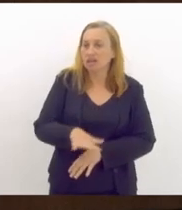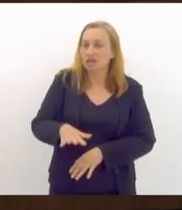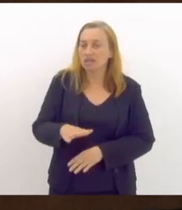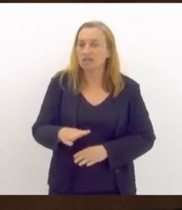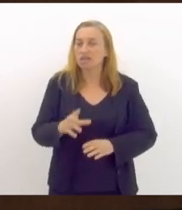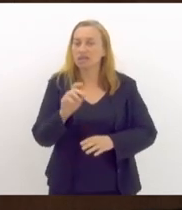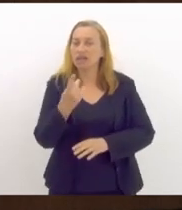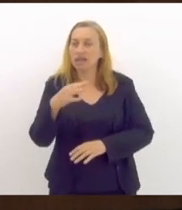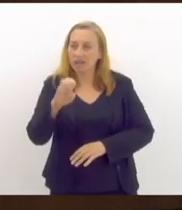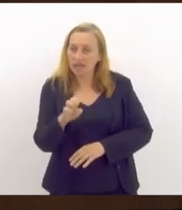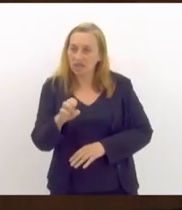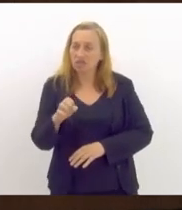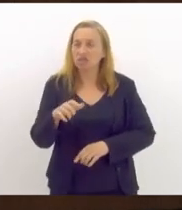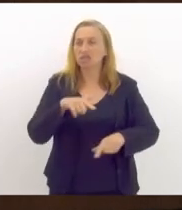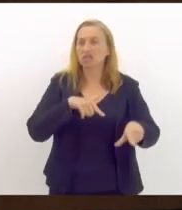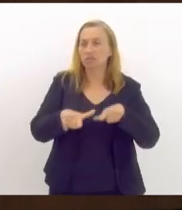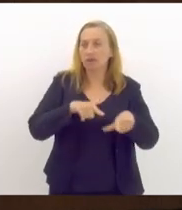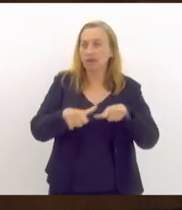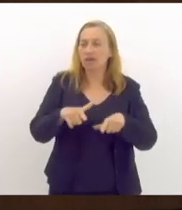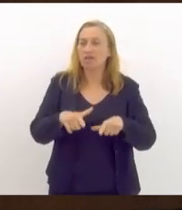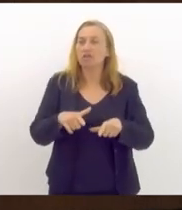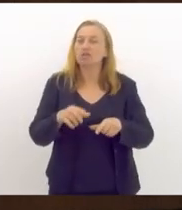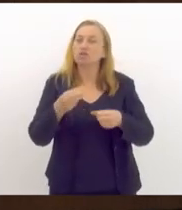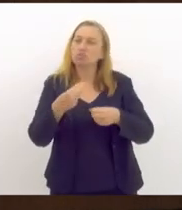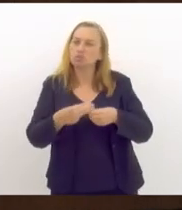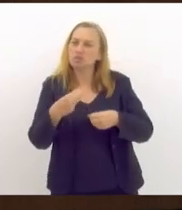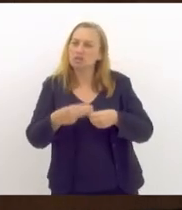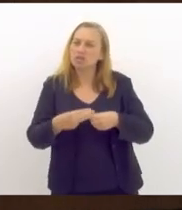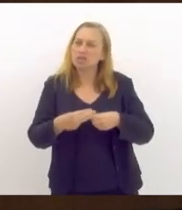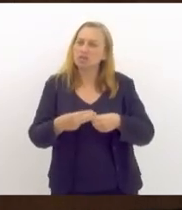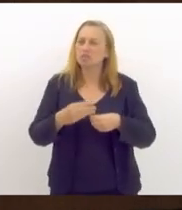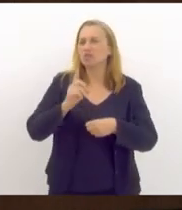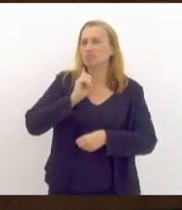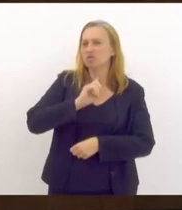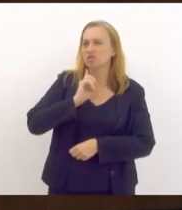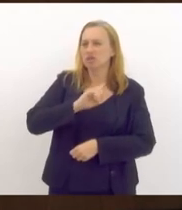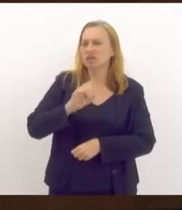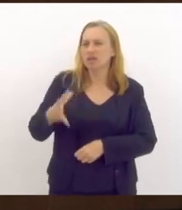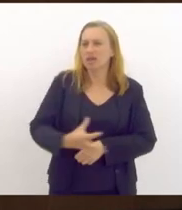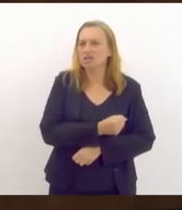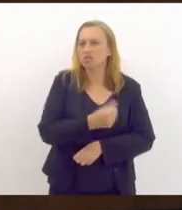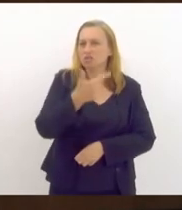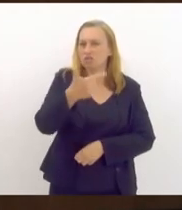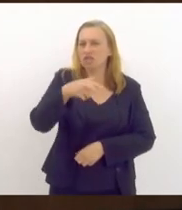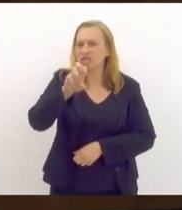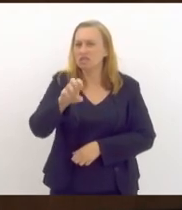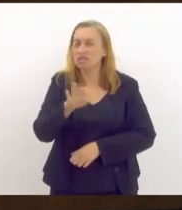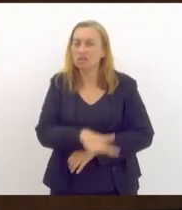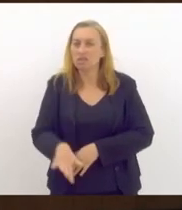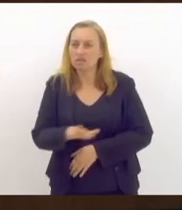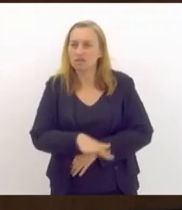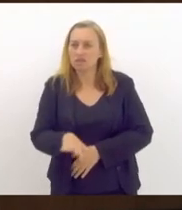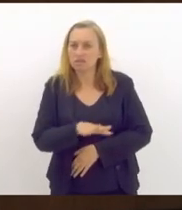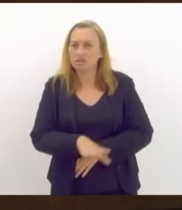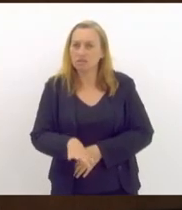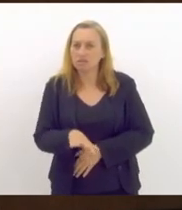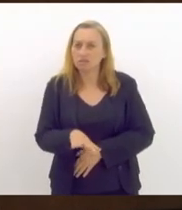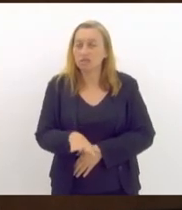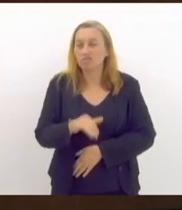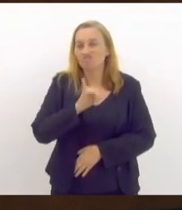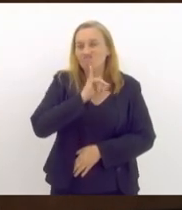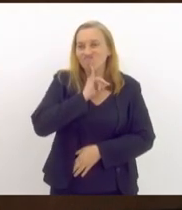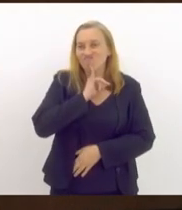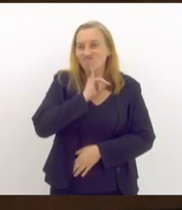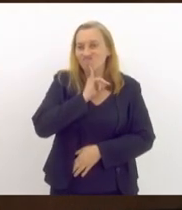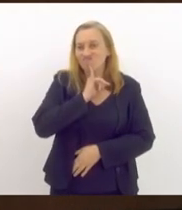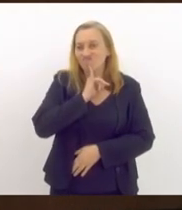município de Janaúba Minas Gerais e ela salvou pelo menos 25 crianças infelizmente